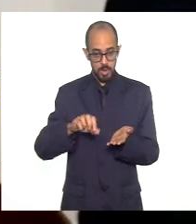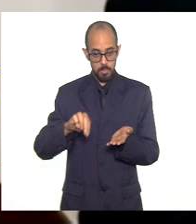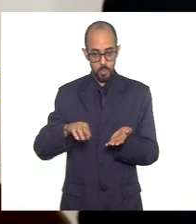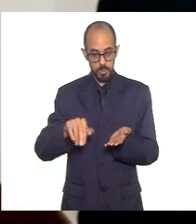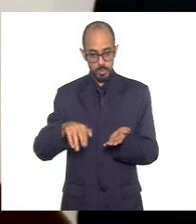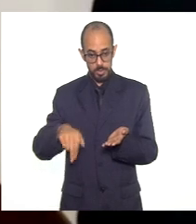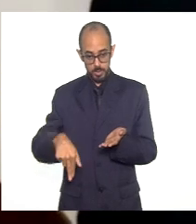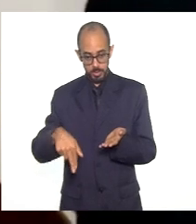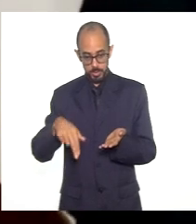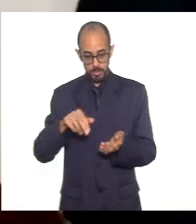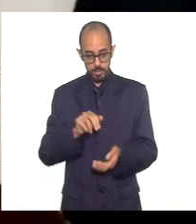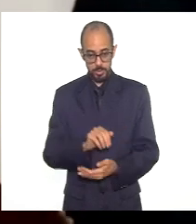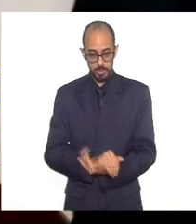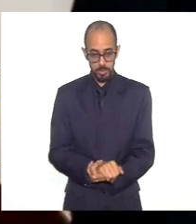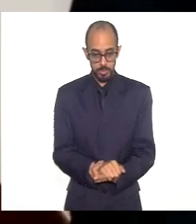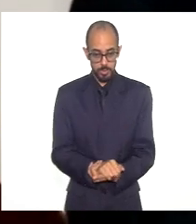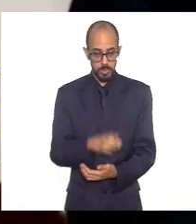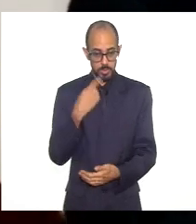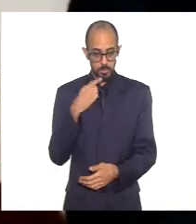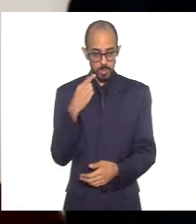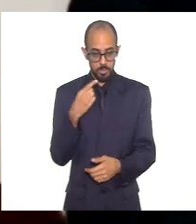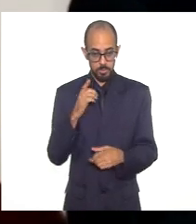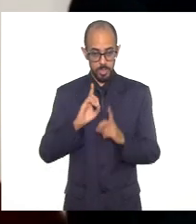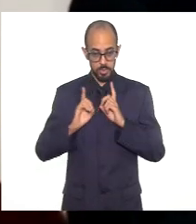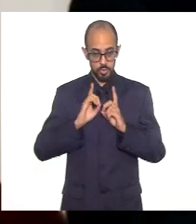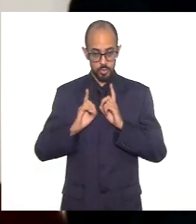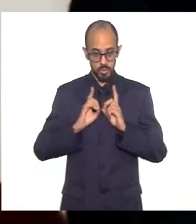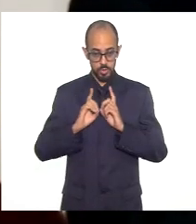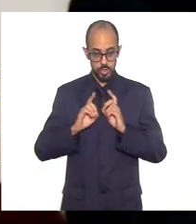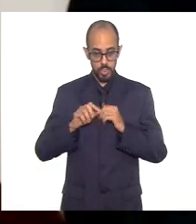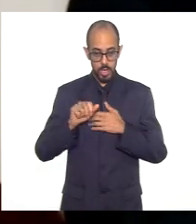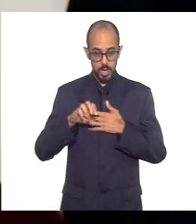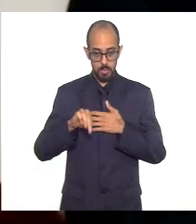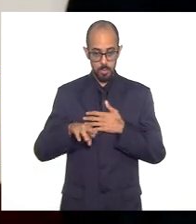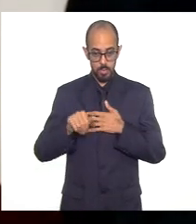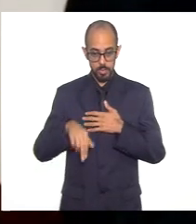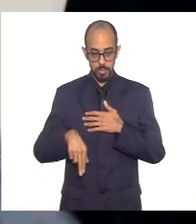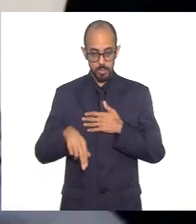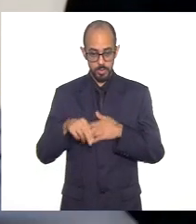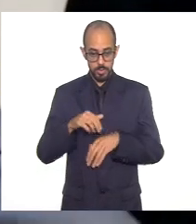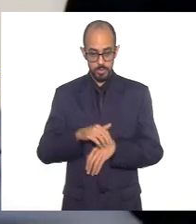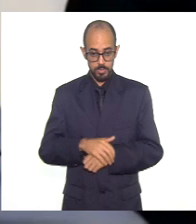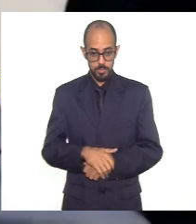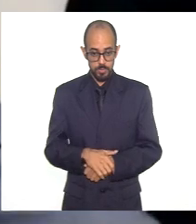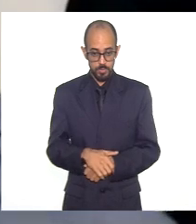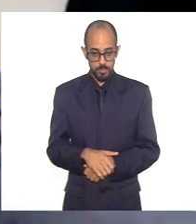Amorim. Para discutir, deputado Rodrigo Amorim.